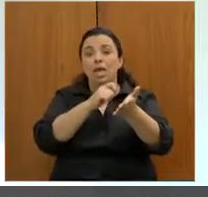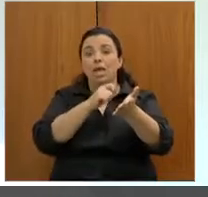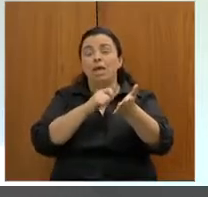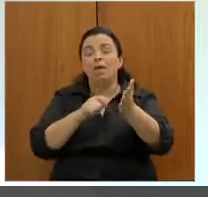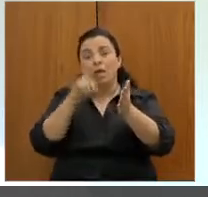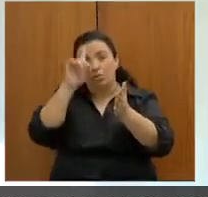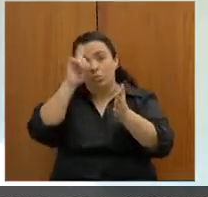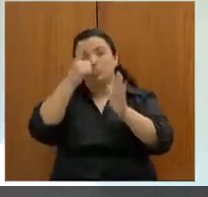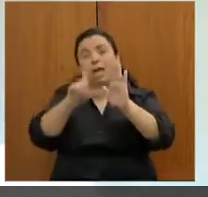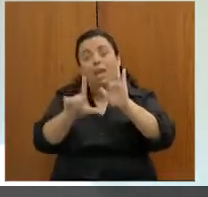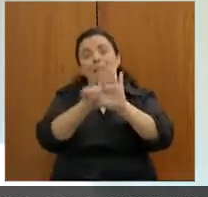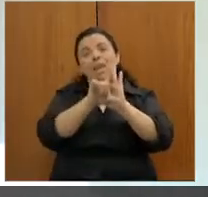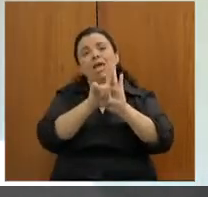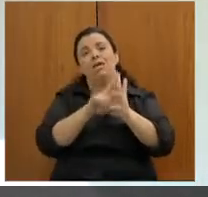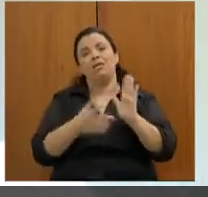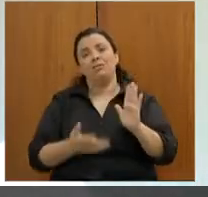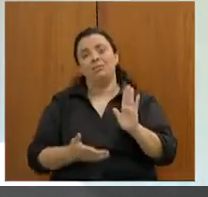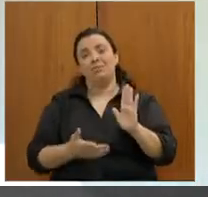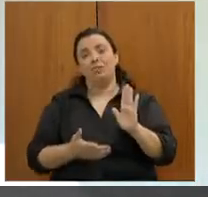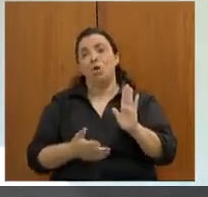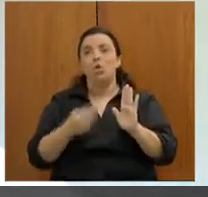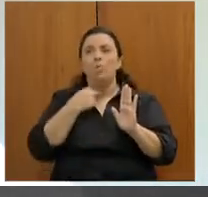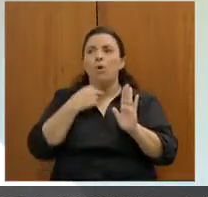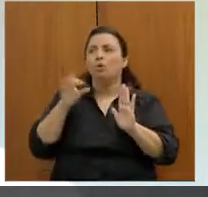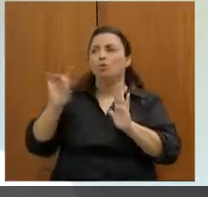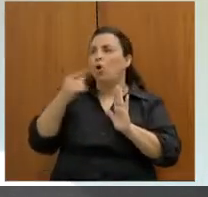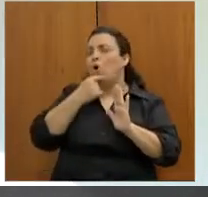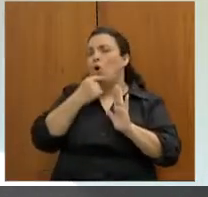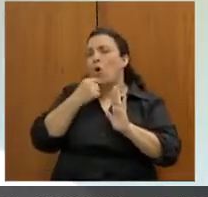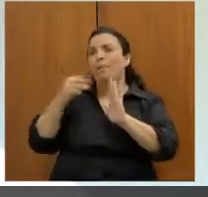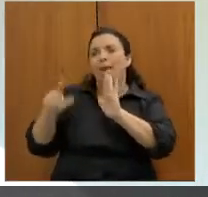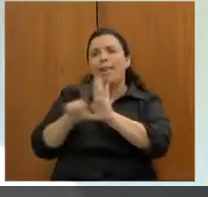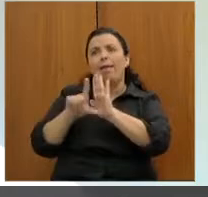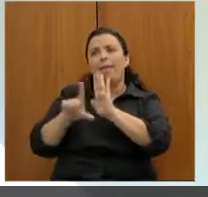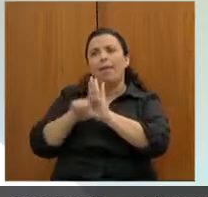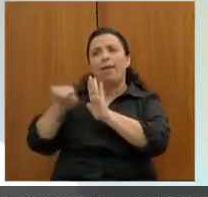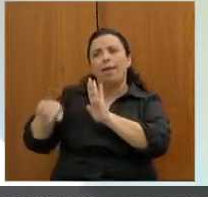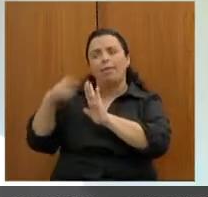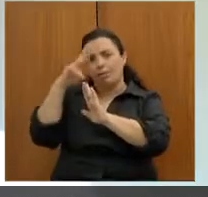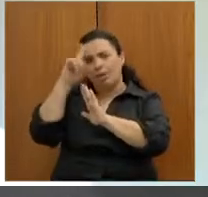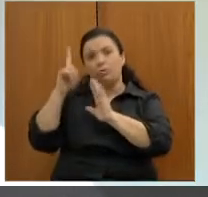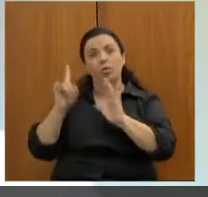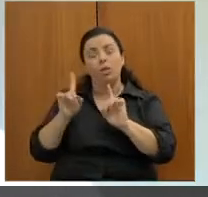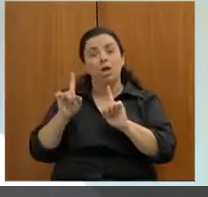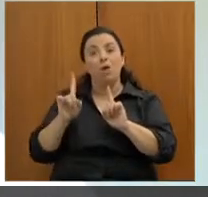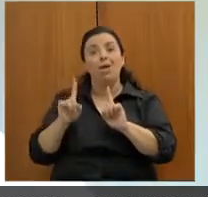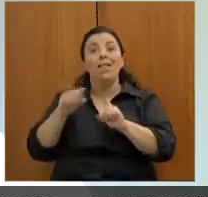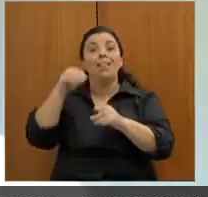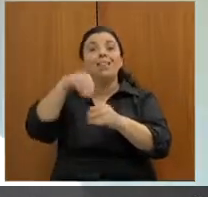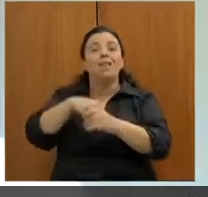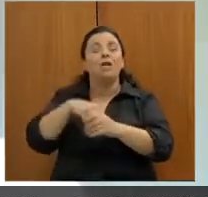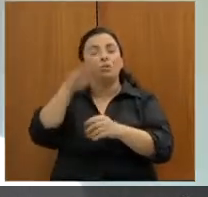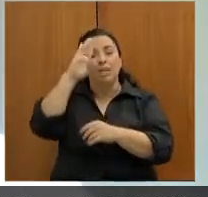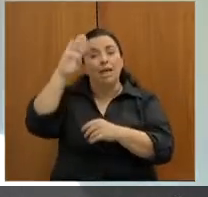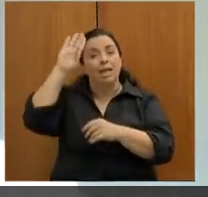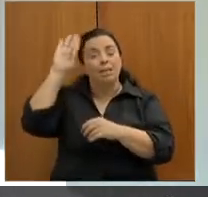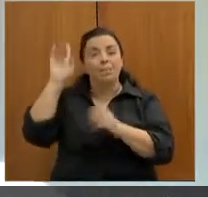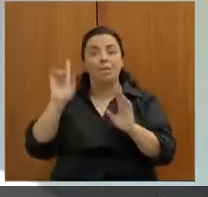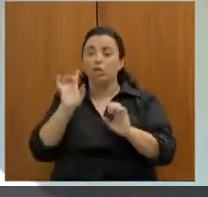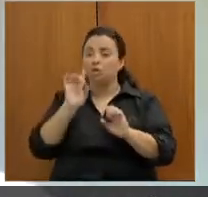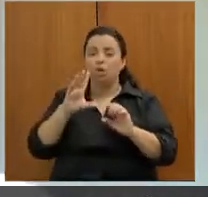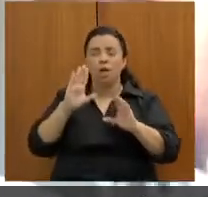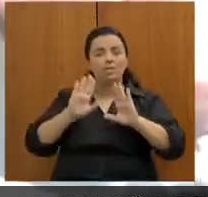pelos nossos famosos e nós somos dizendo na academia nós por dentro da Assembleia eu tenho afirmado aqui que não